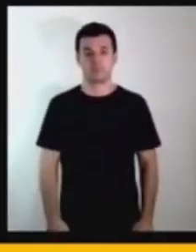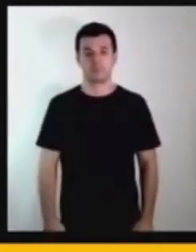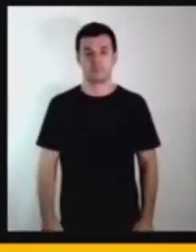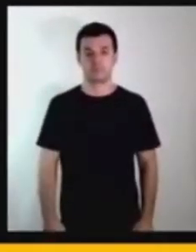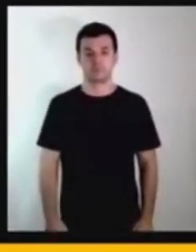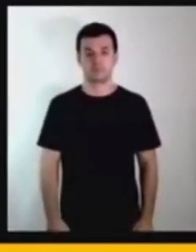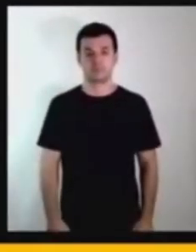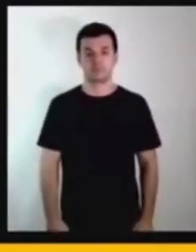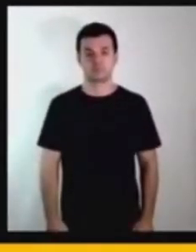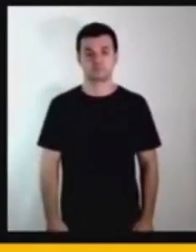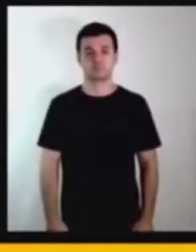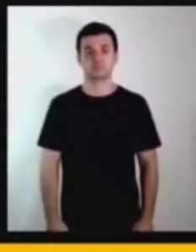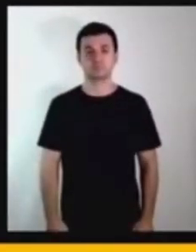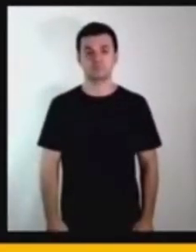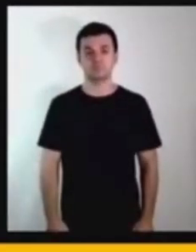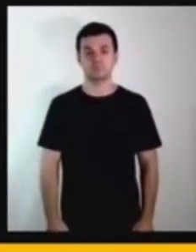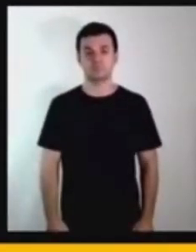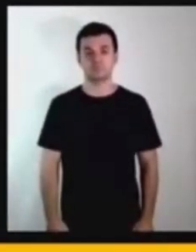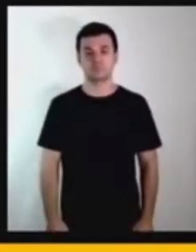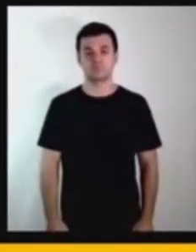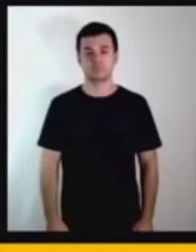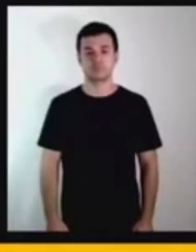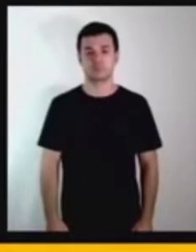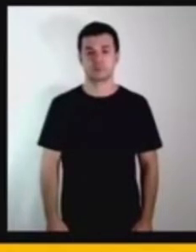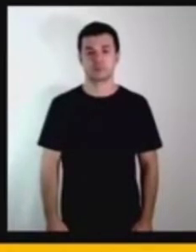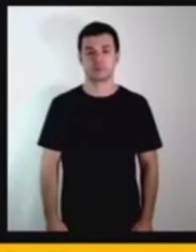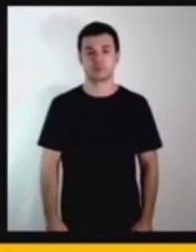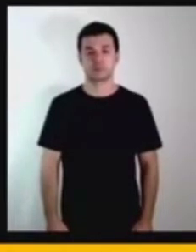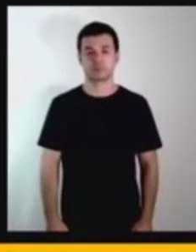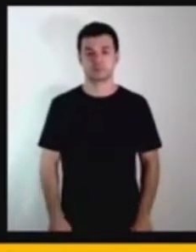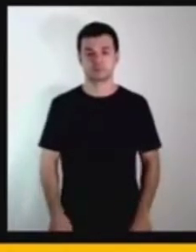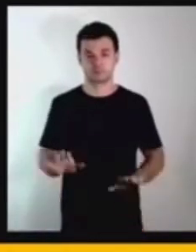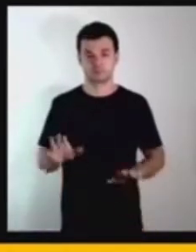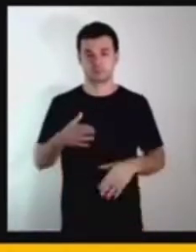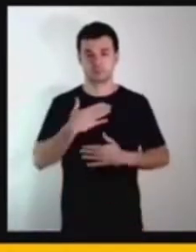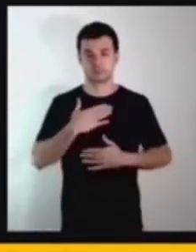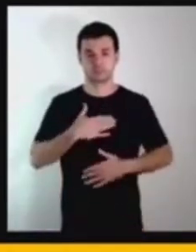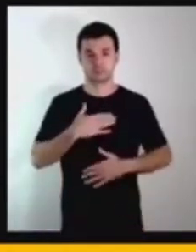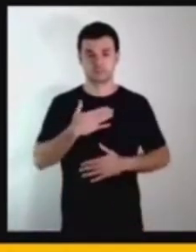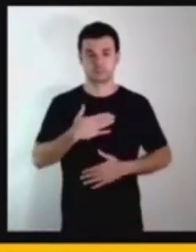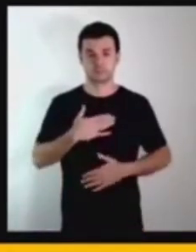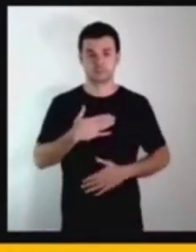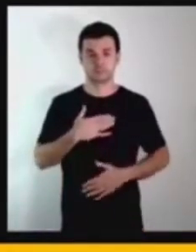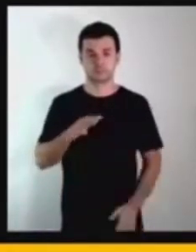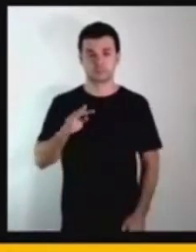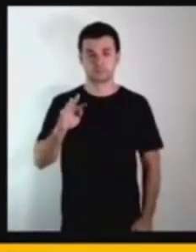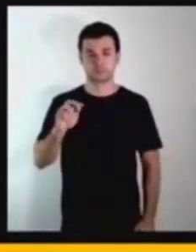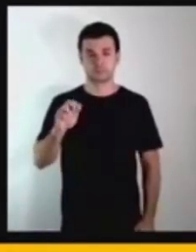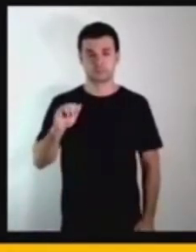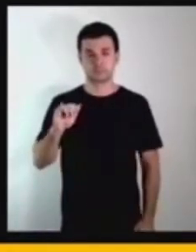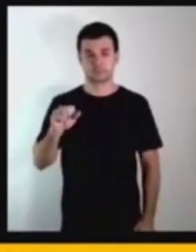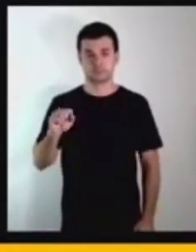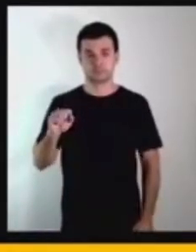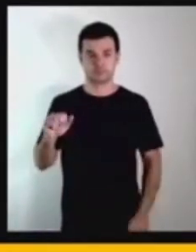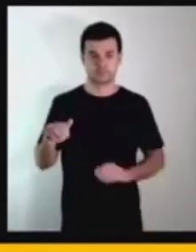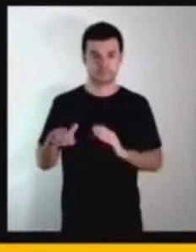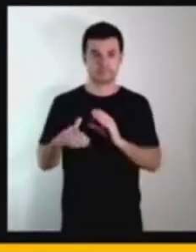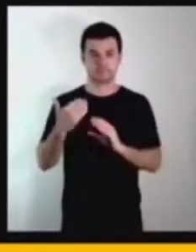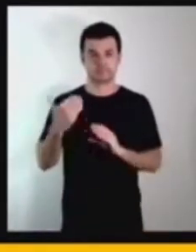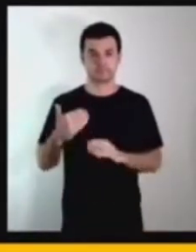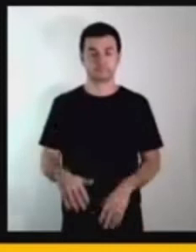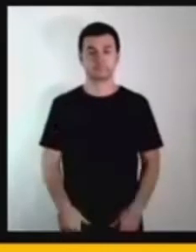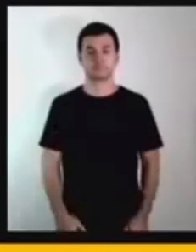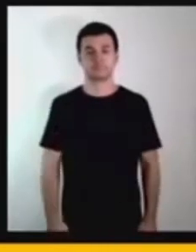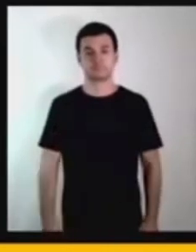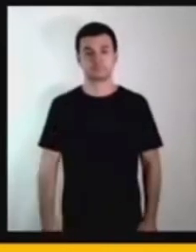Manda aí pra gente. Peraí, a Thaís vai falar que me encaminha, mas manda aqui.